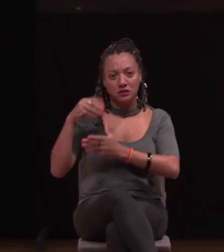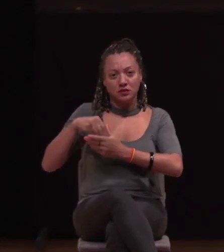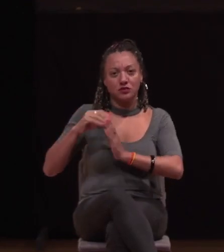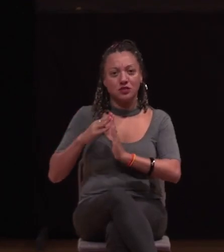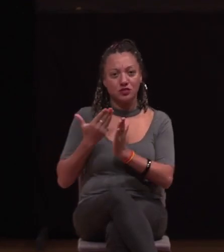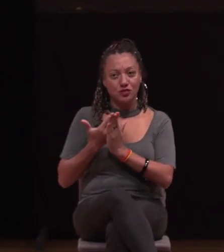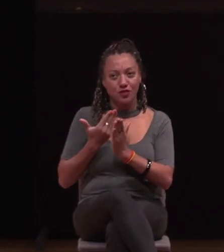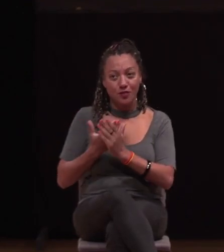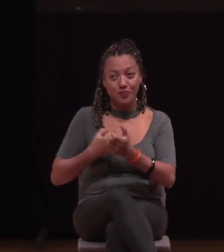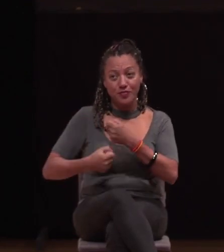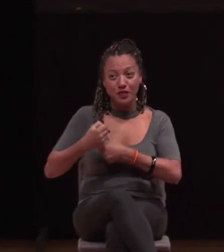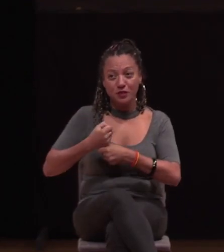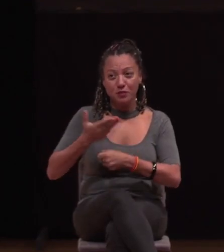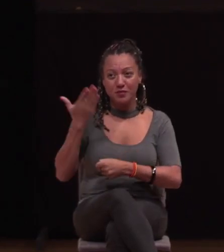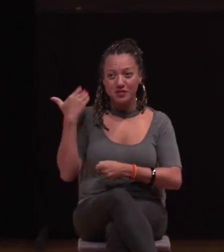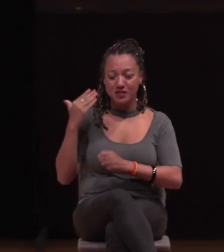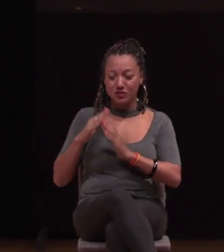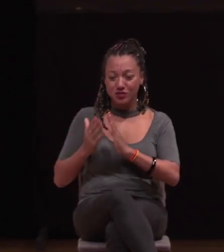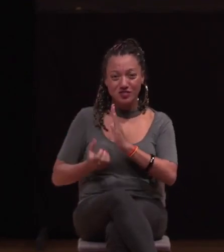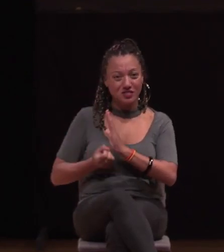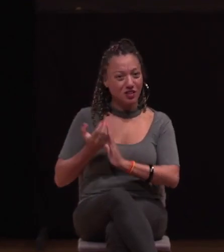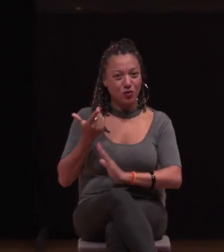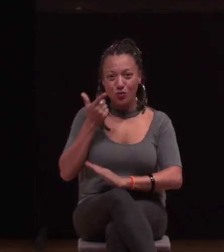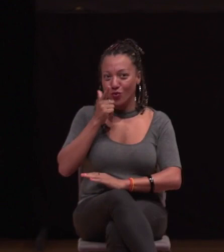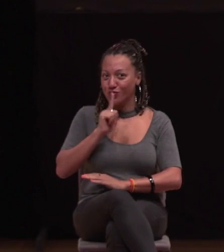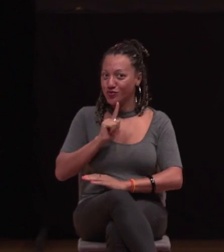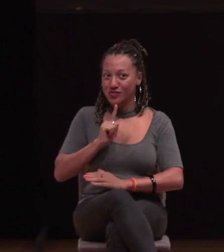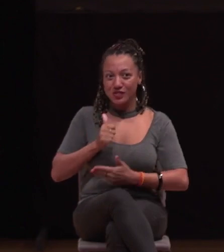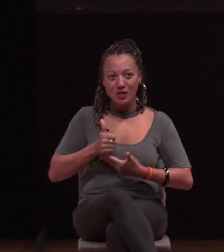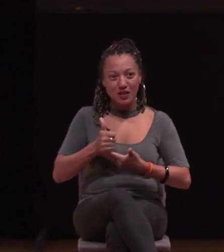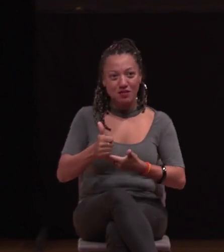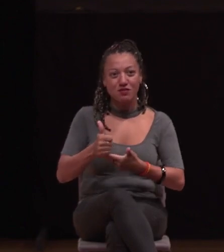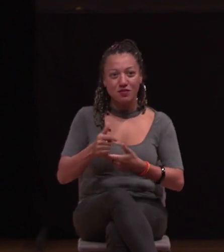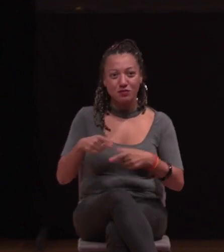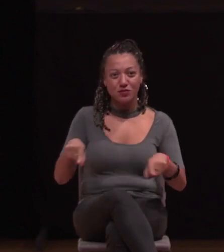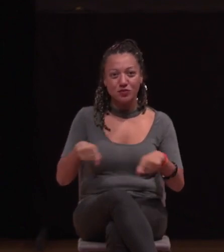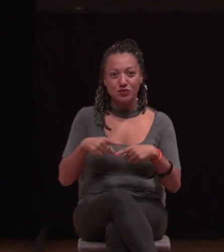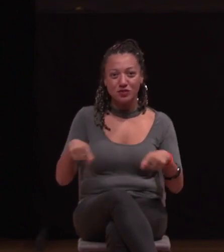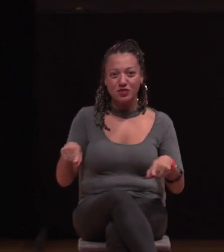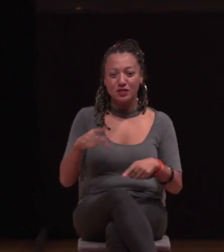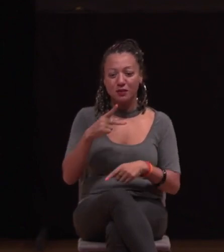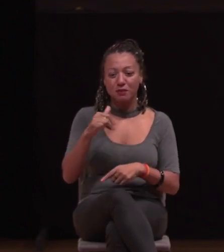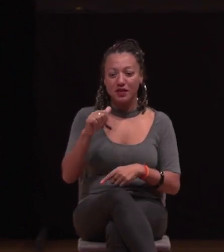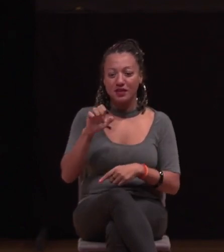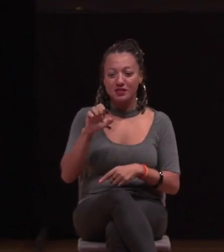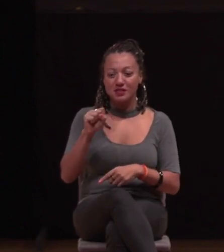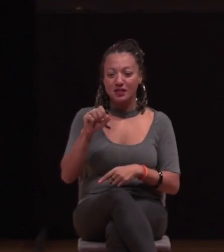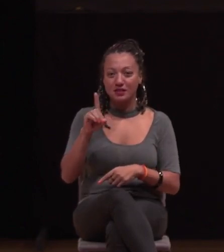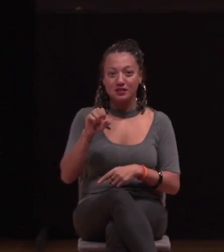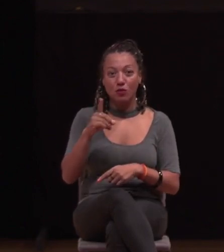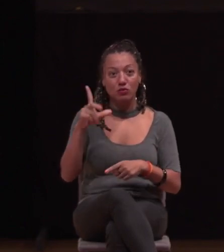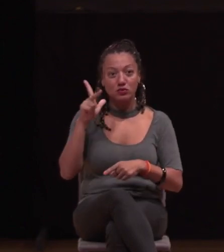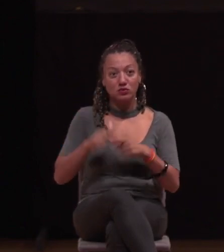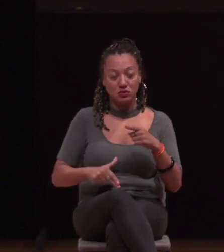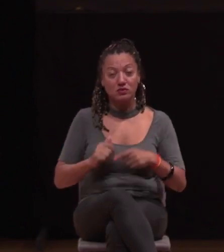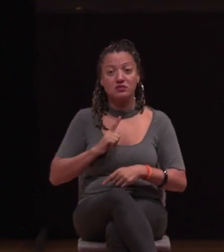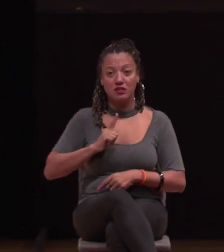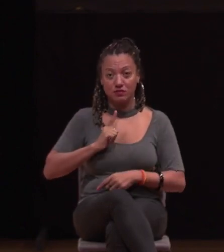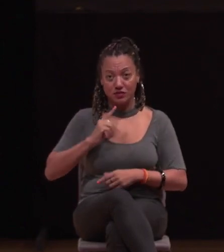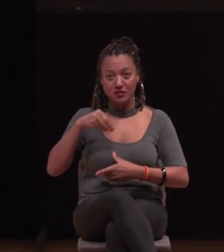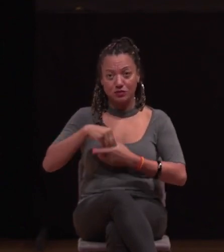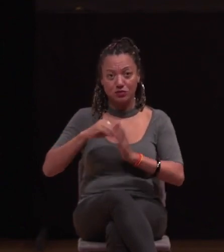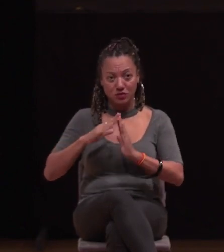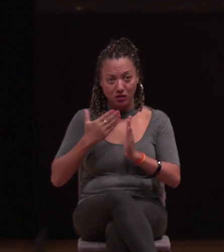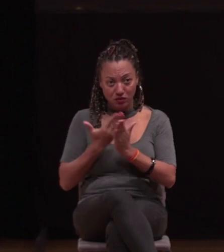não conseguiu nem levar aquela música da Isa que fala do pesadão, meio que foi barrada. E aí,